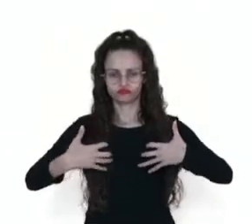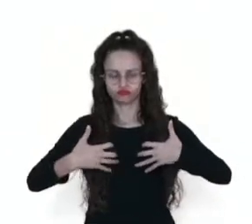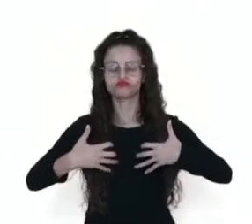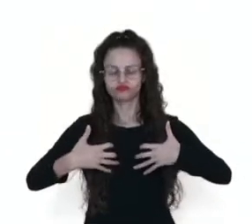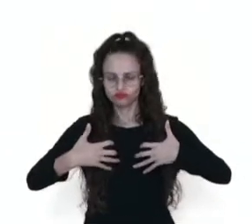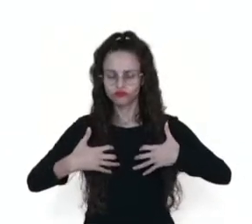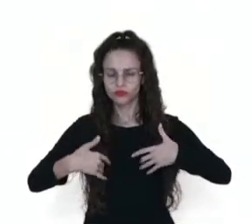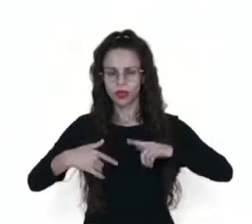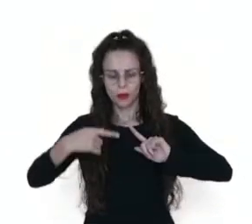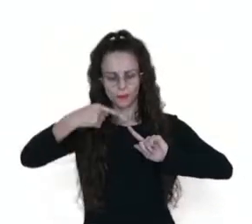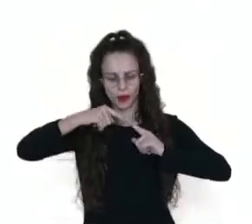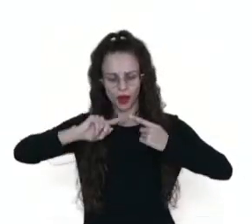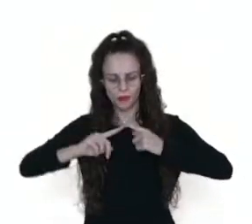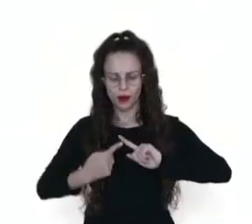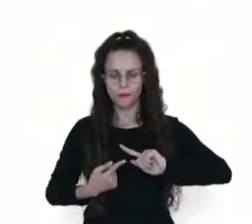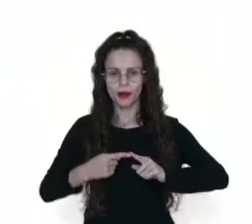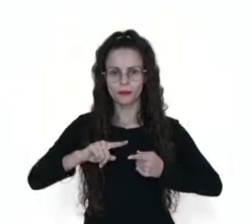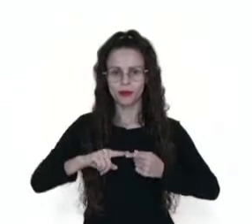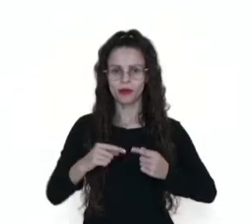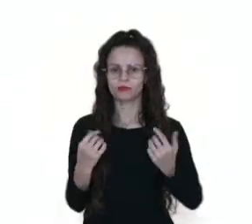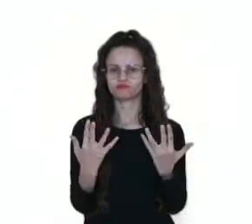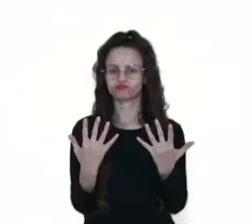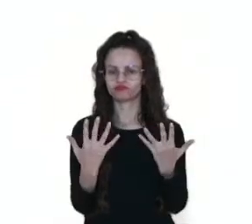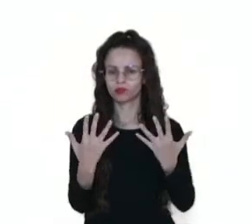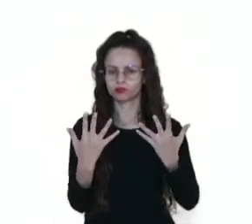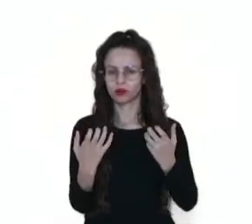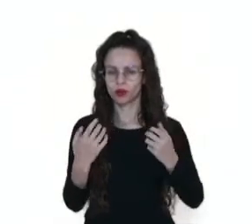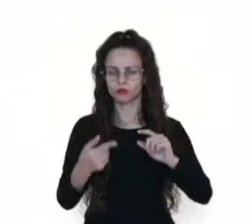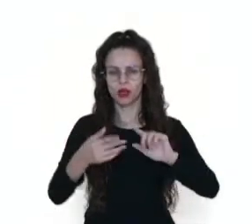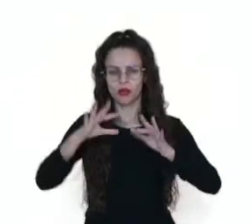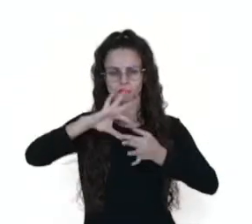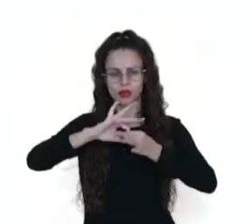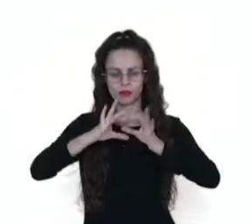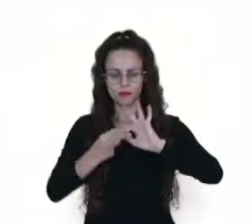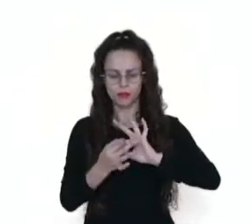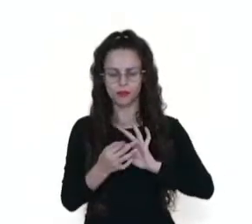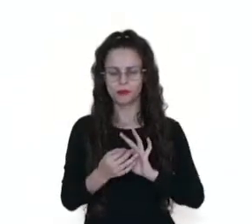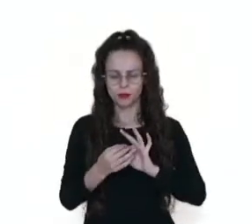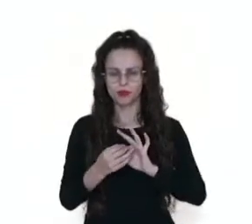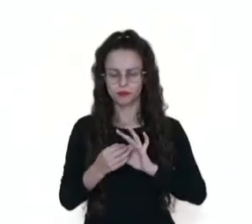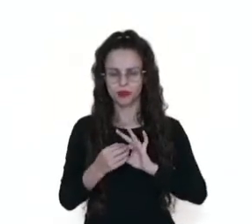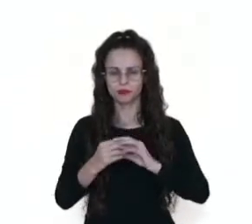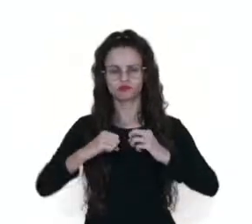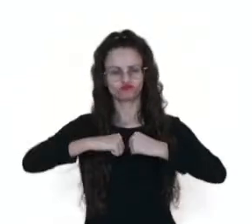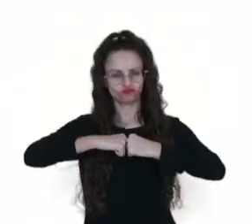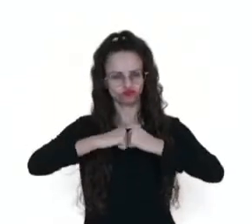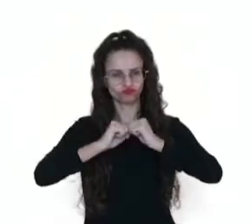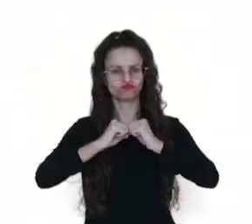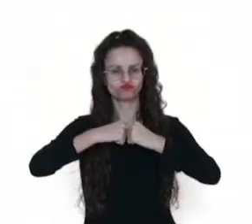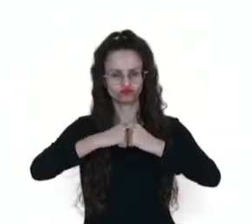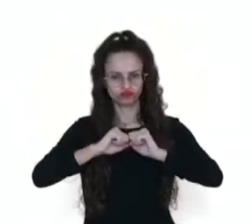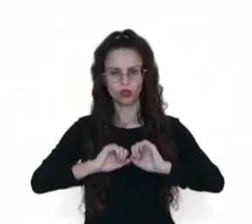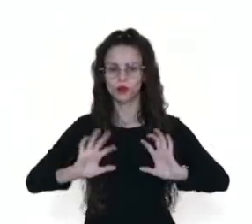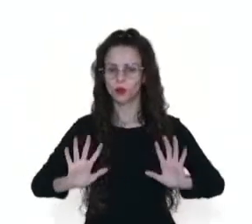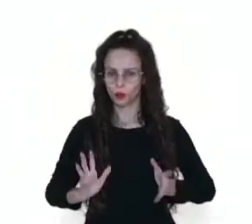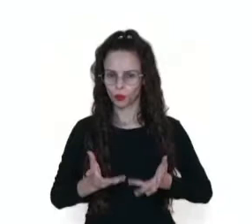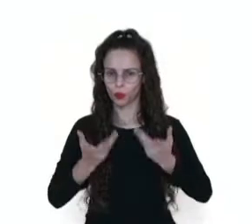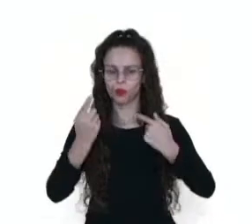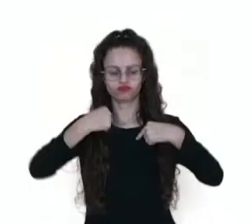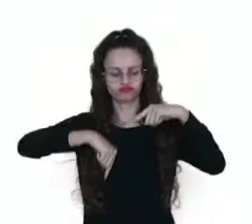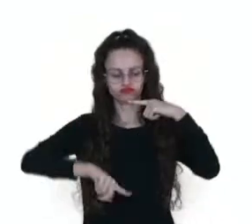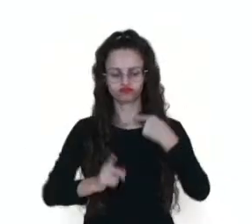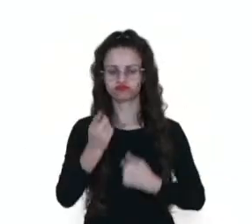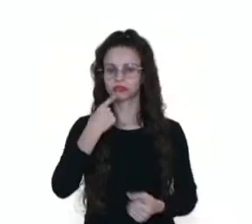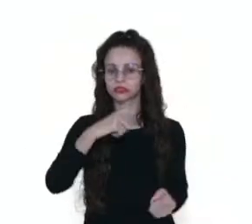tecidos conectivos, tendões, ligamentos e articulações, estimulando a circulação sanguínea,